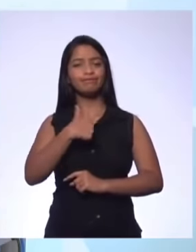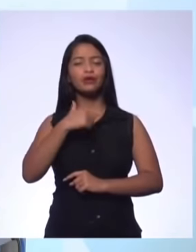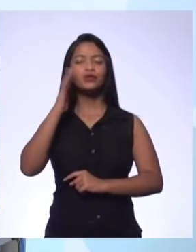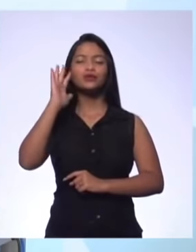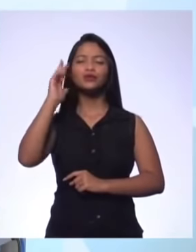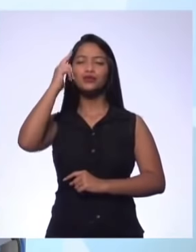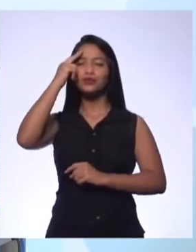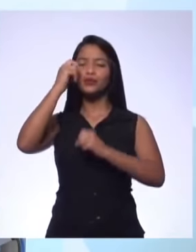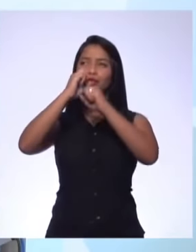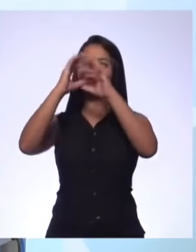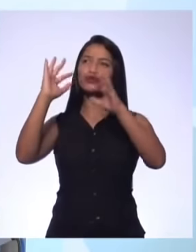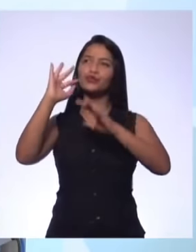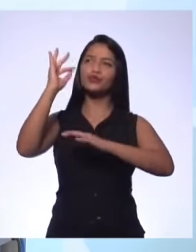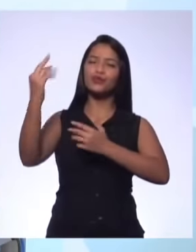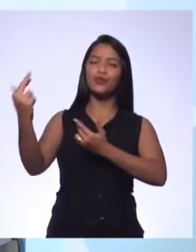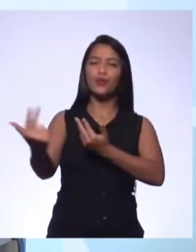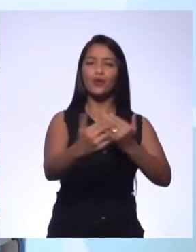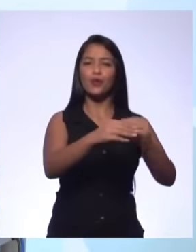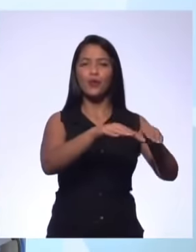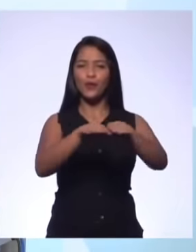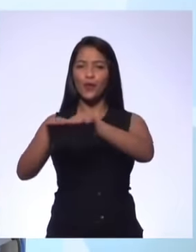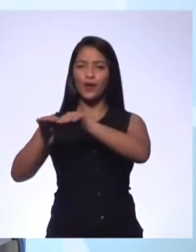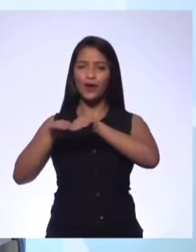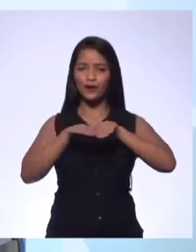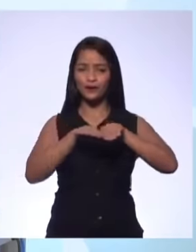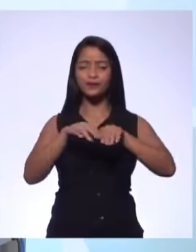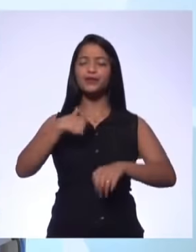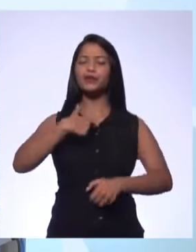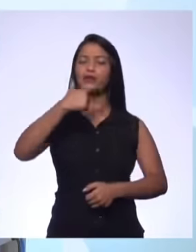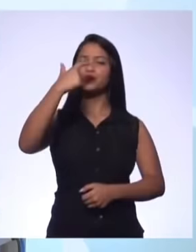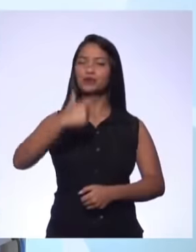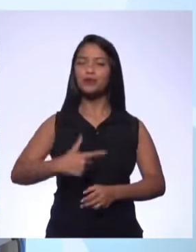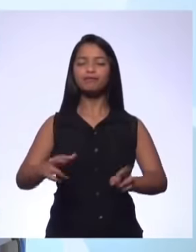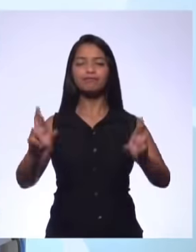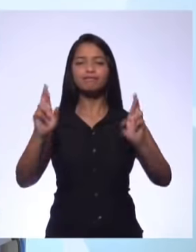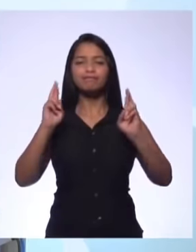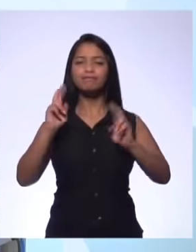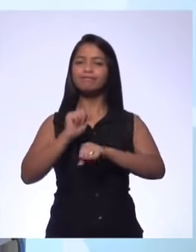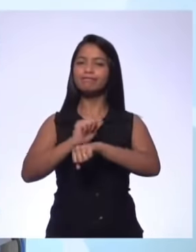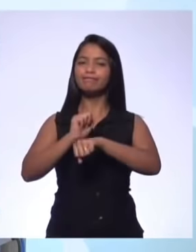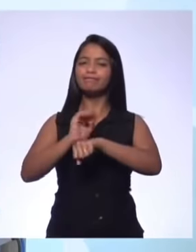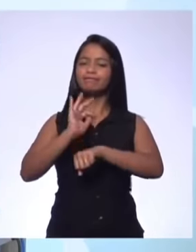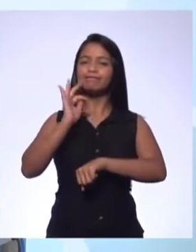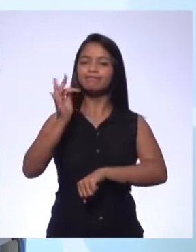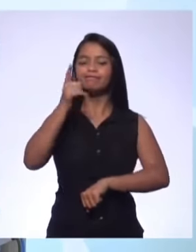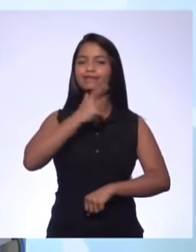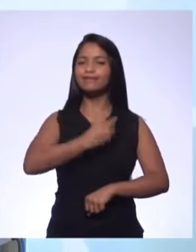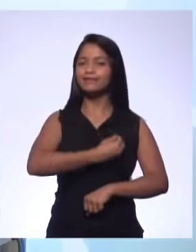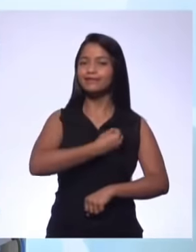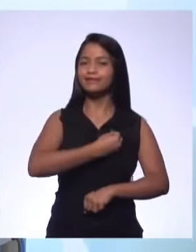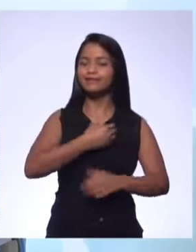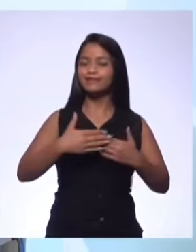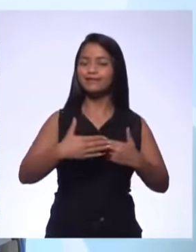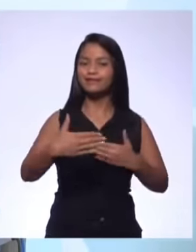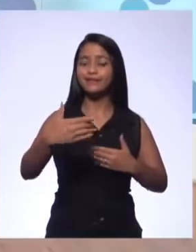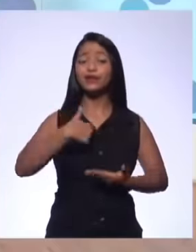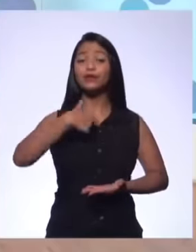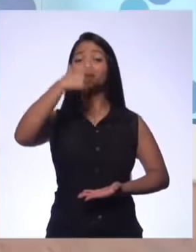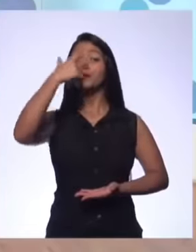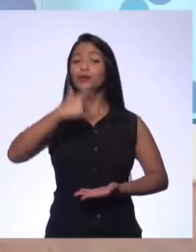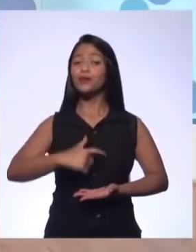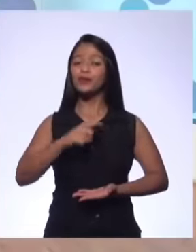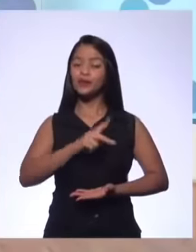e espero um dia ser e poder querer e viver. Eu sou professor. Então, é bem isso que a Mônica